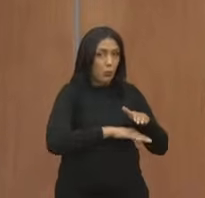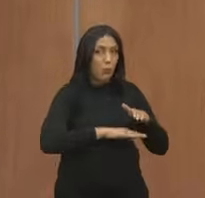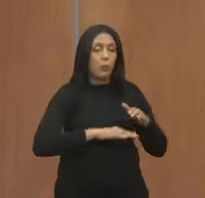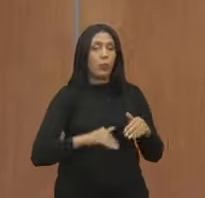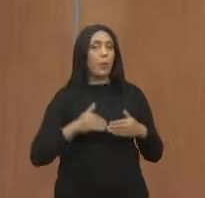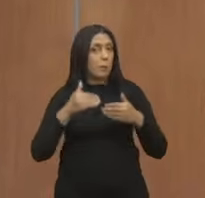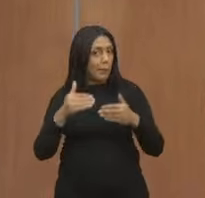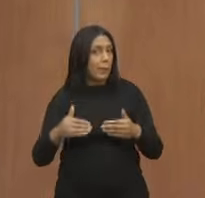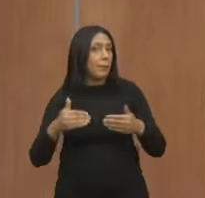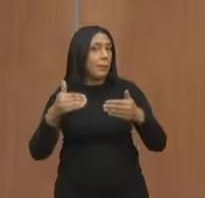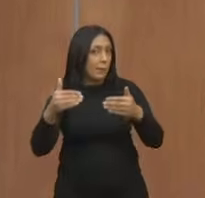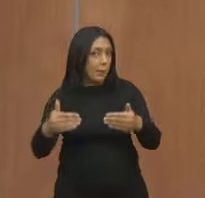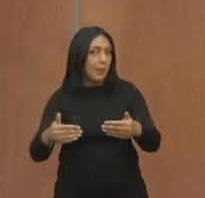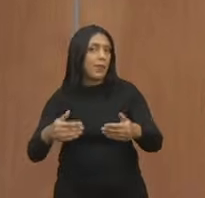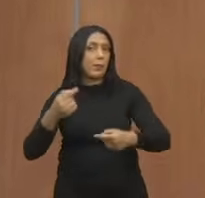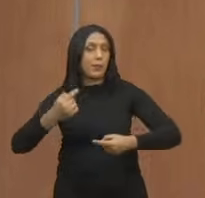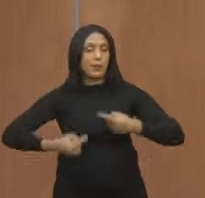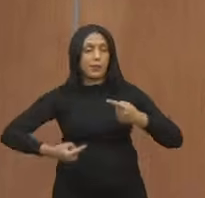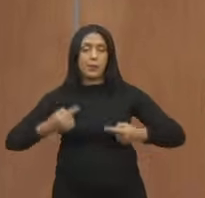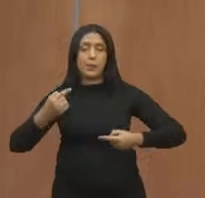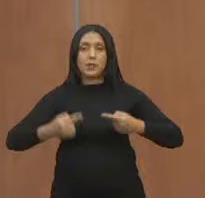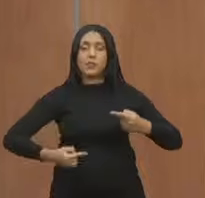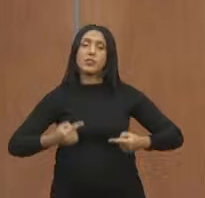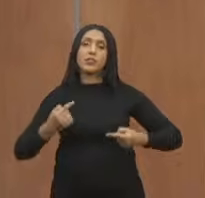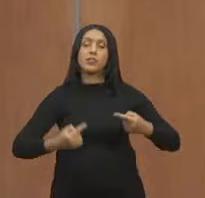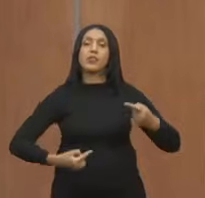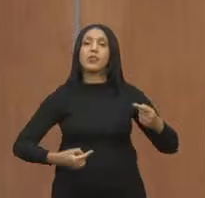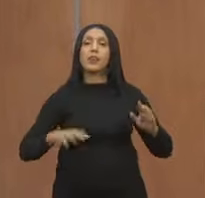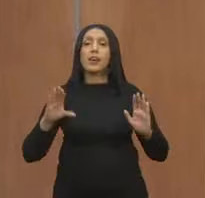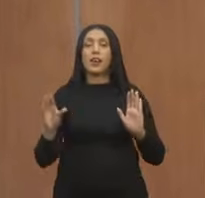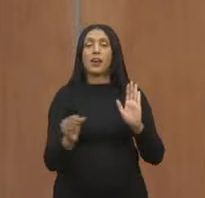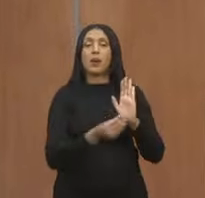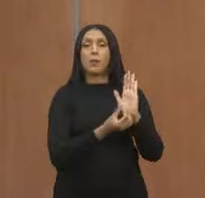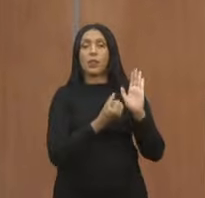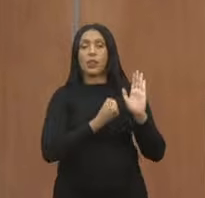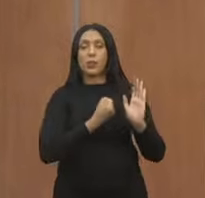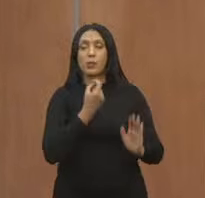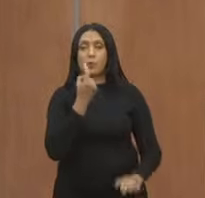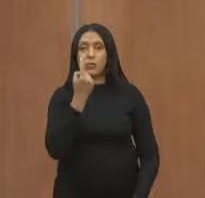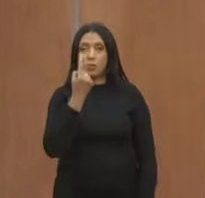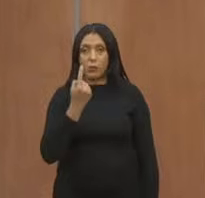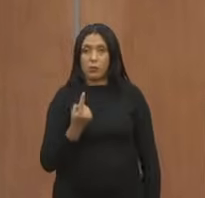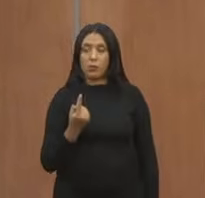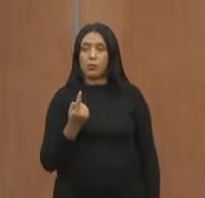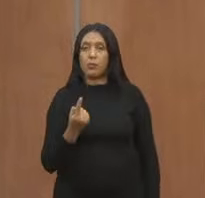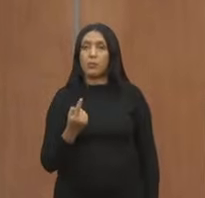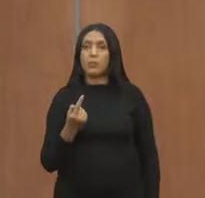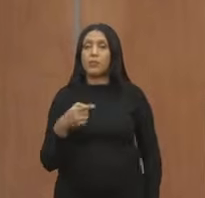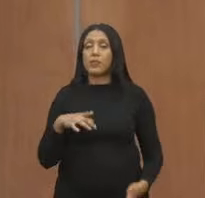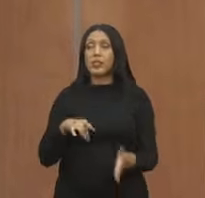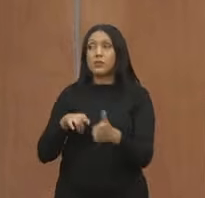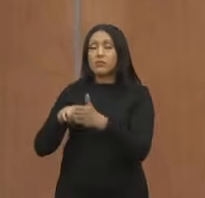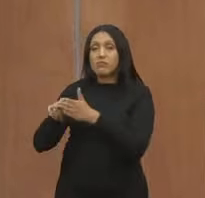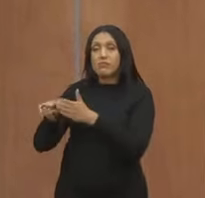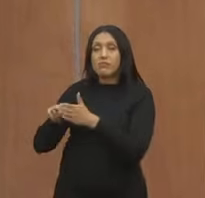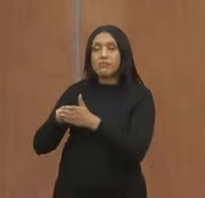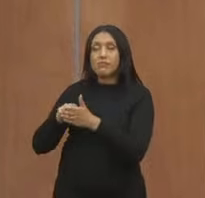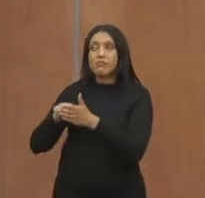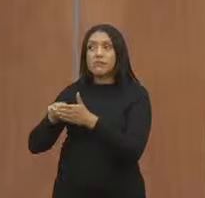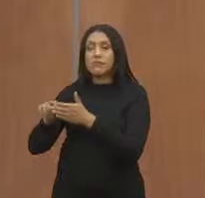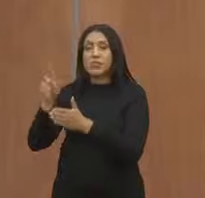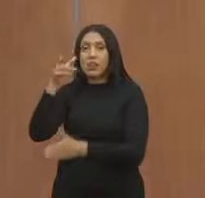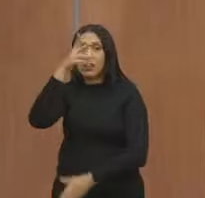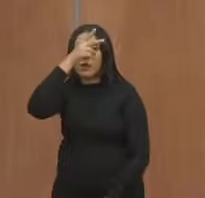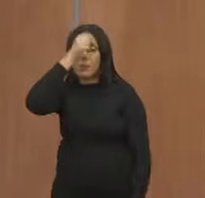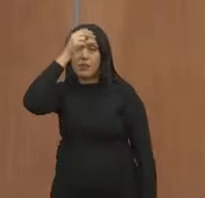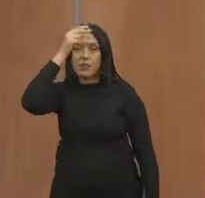falar depois, mas já para deixar adiantado, a emenda 1, né, a gente consultou a prefeitura também para verificar as possibilidades, né, não basta